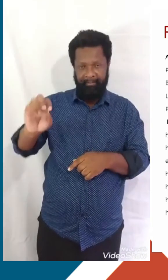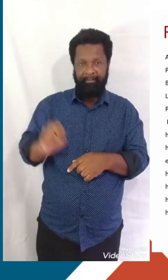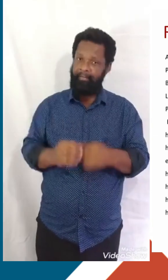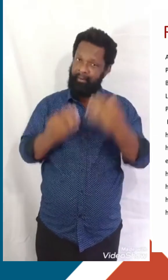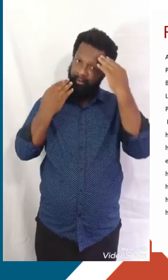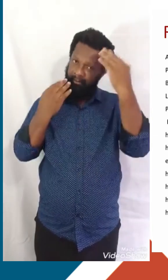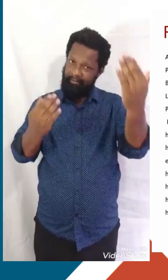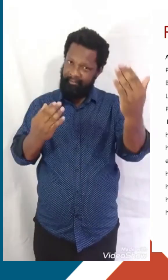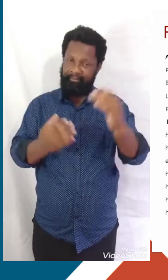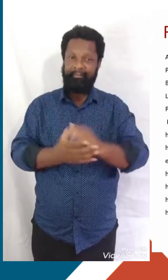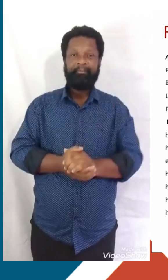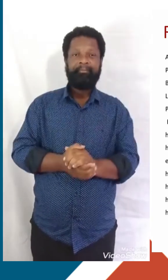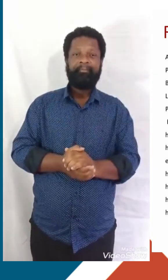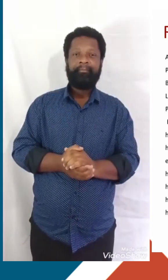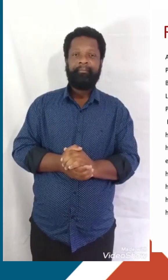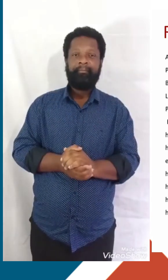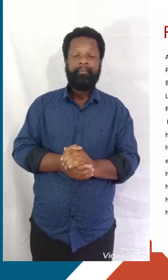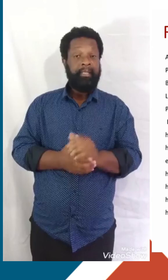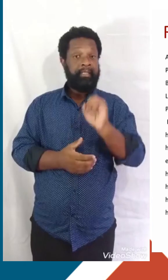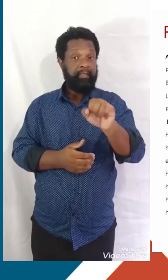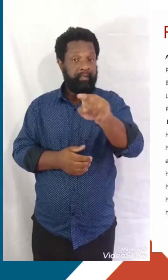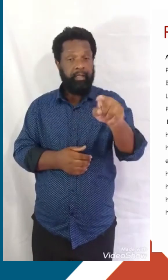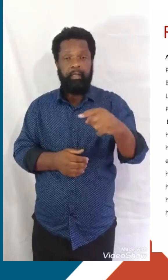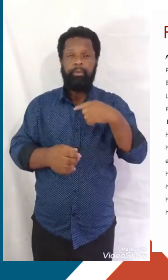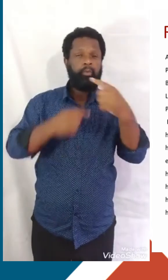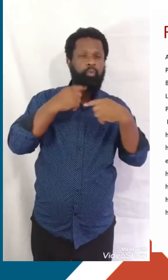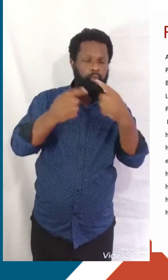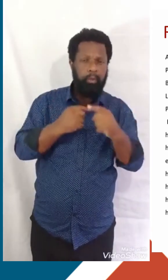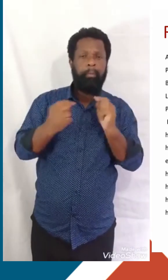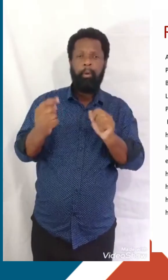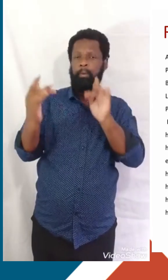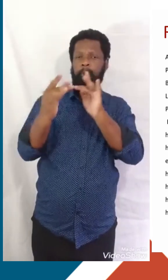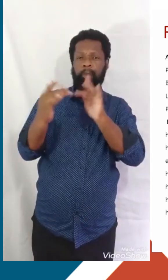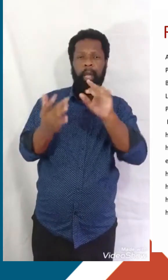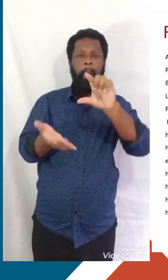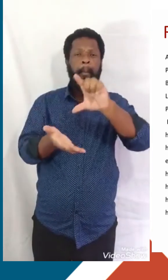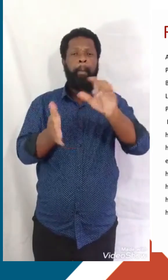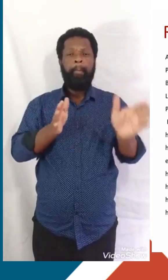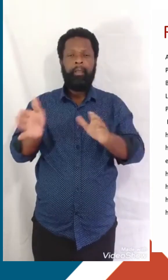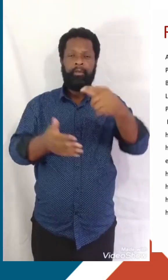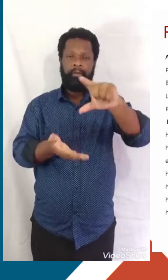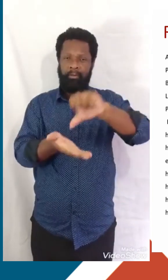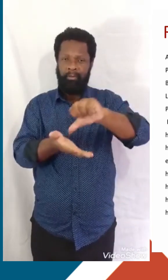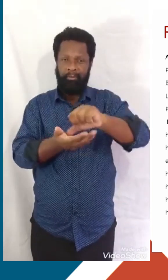Muito obrigada. Se você tiver dúvidas, procure o mediador do seu polo.